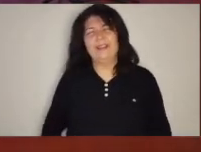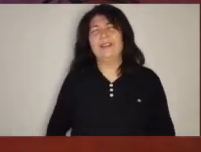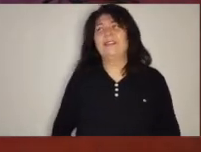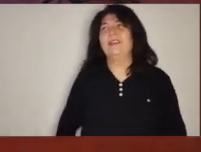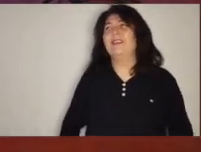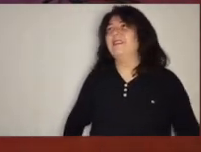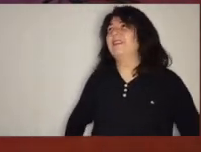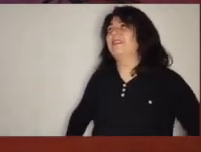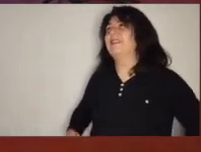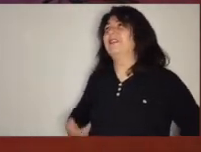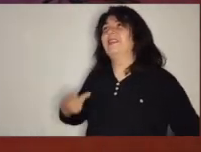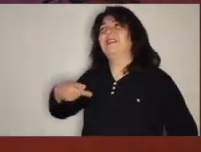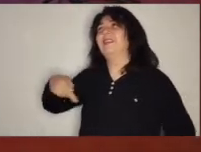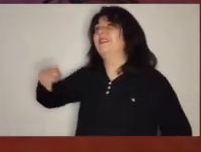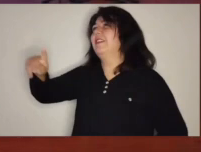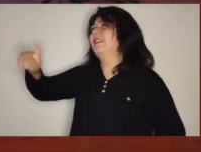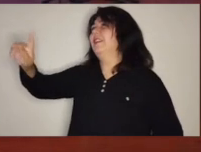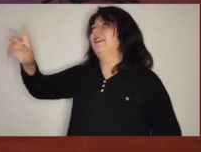Sou